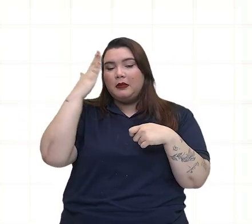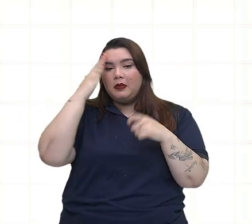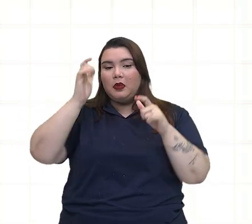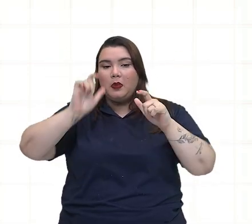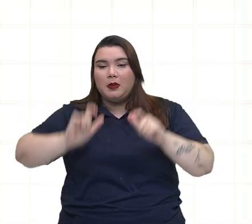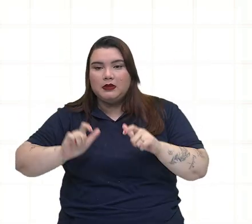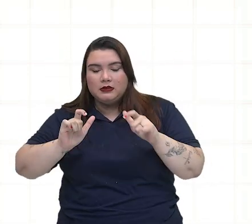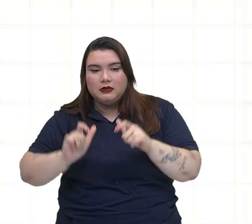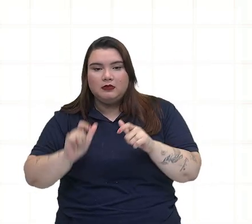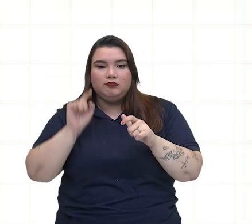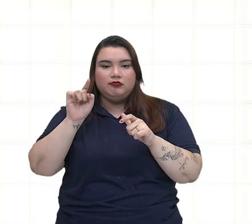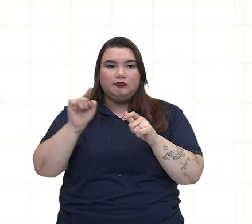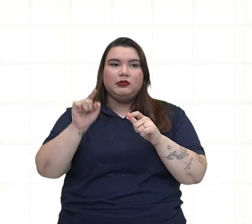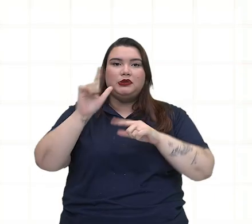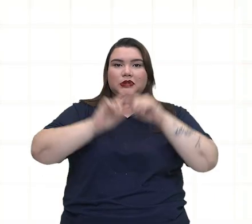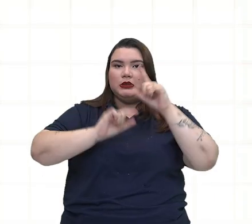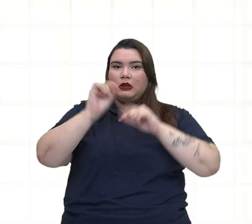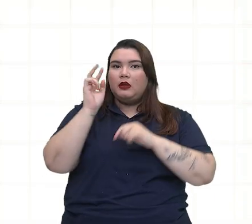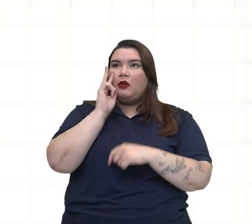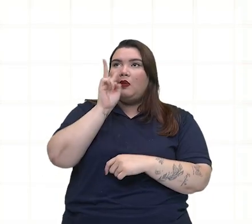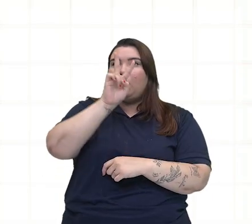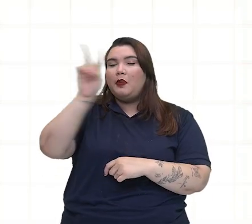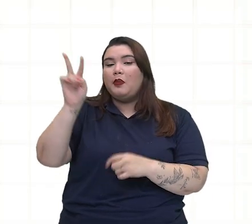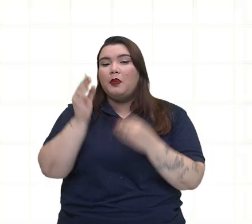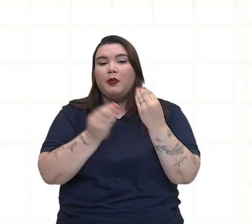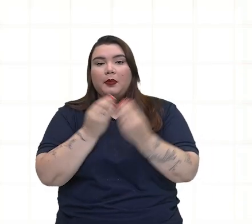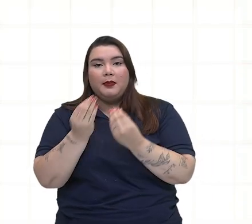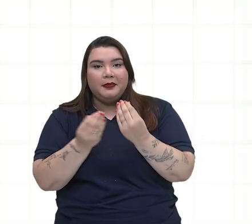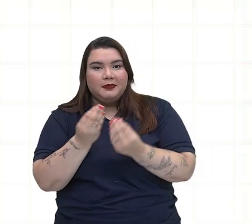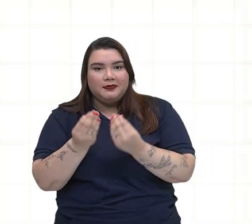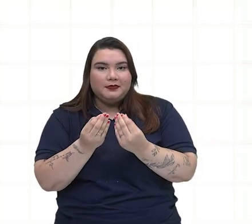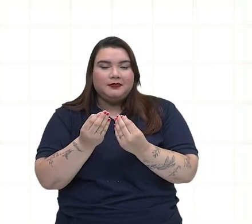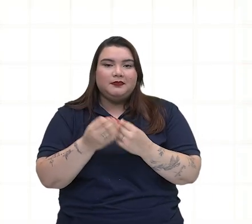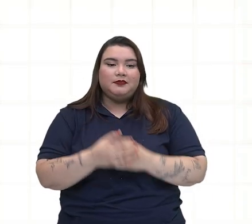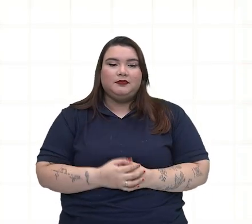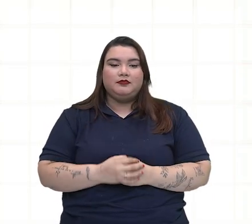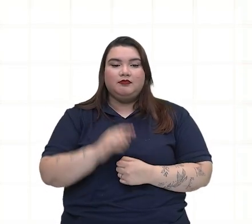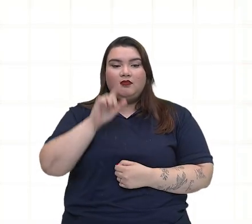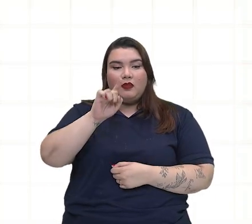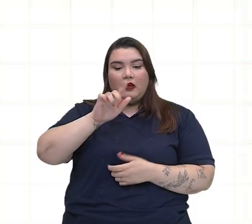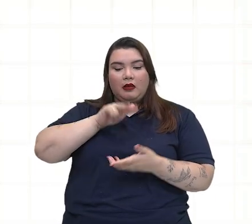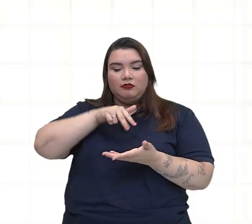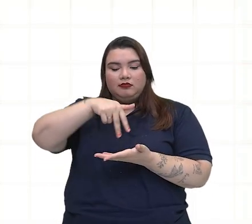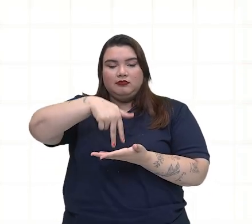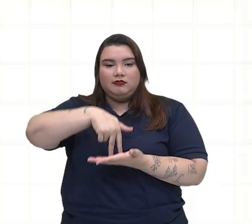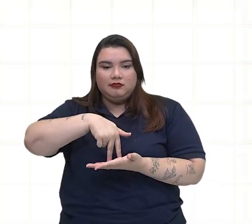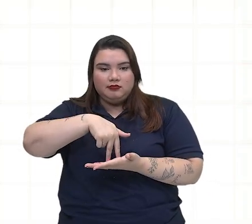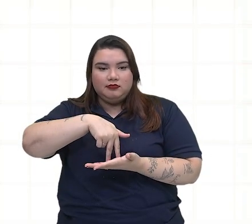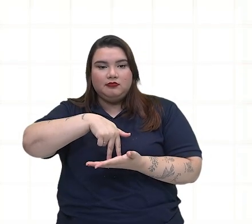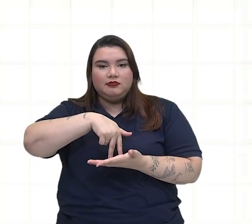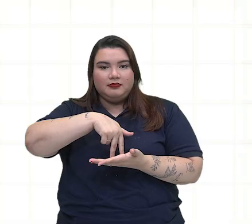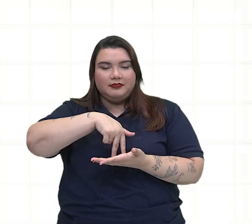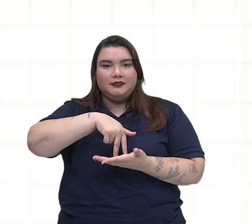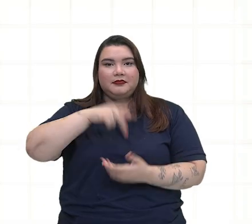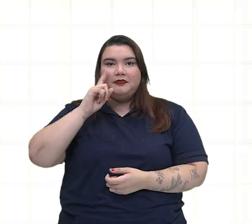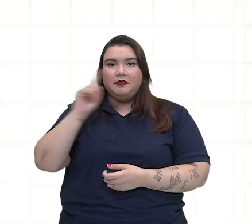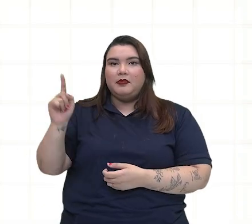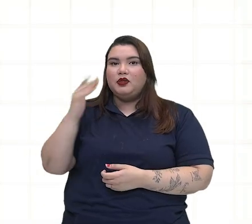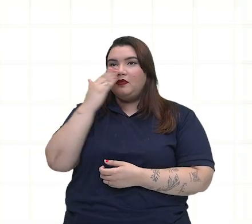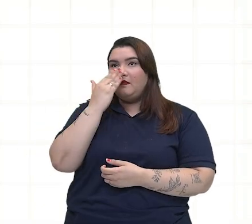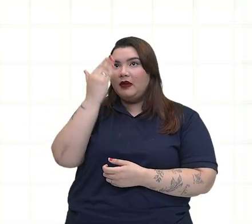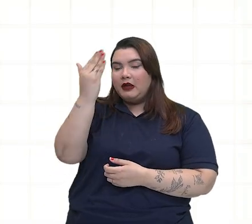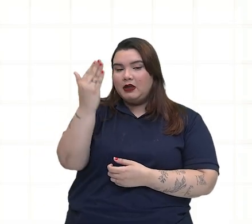localizar essa constelação. E você vai se posicionar para esta